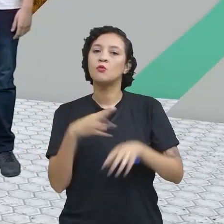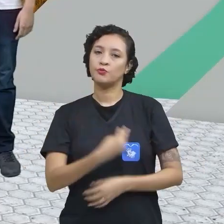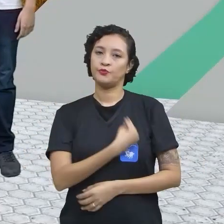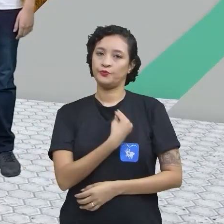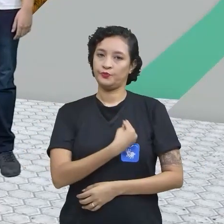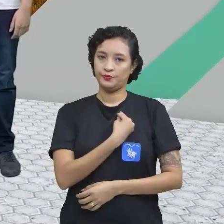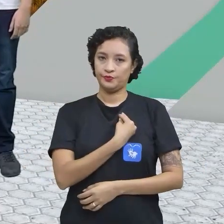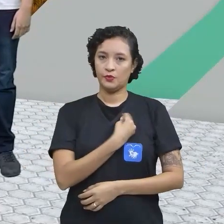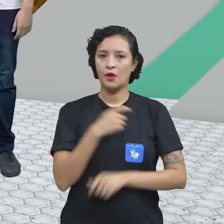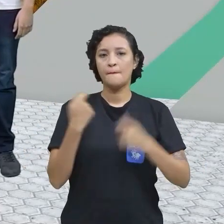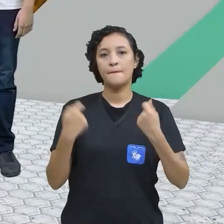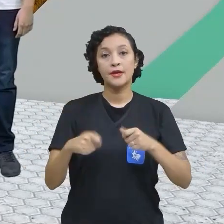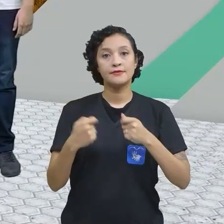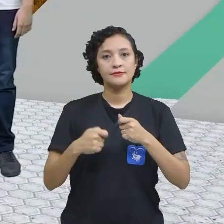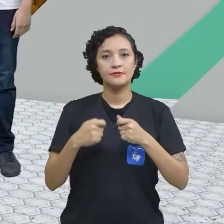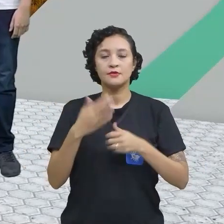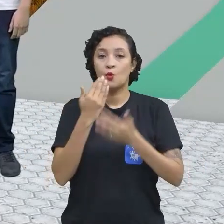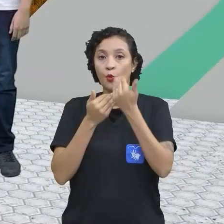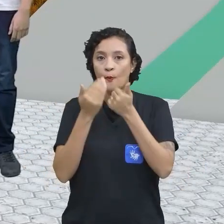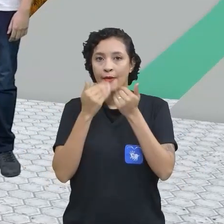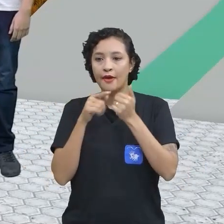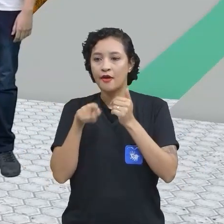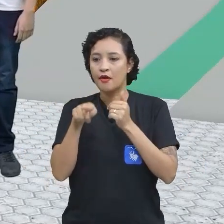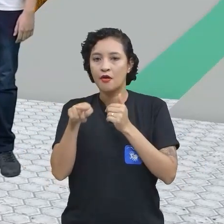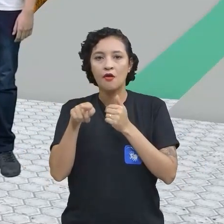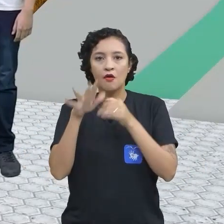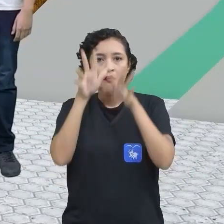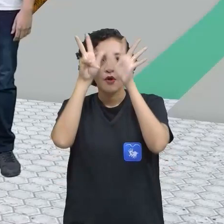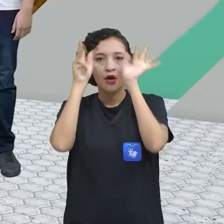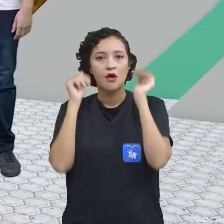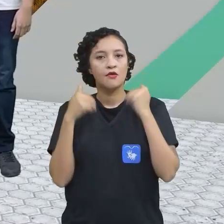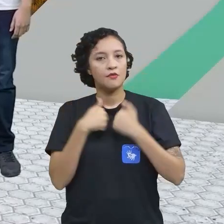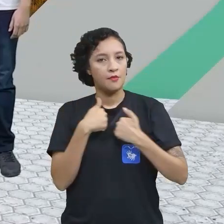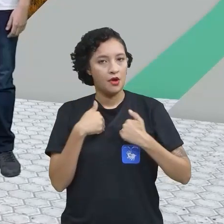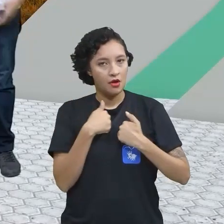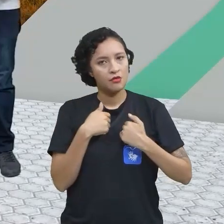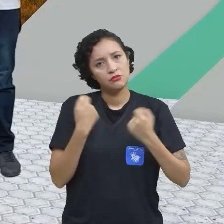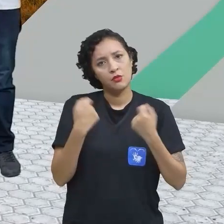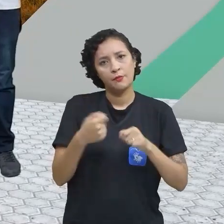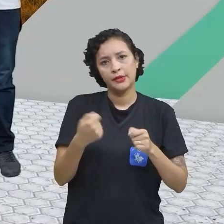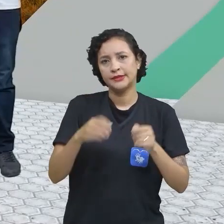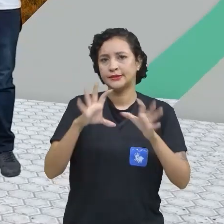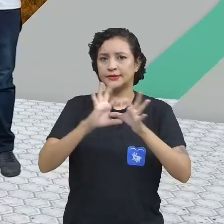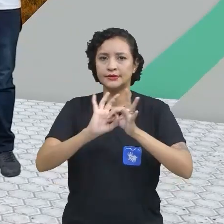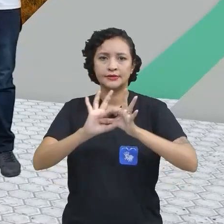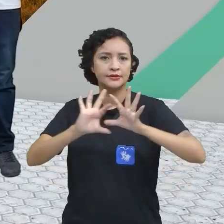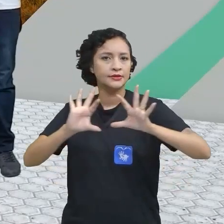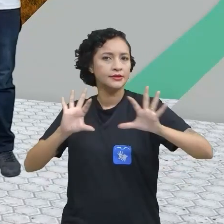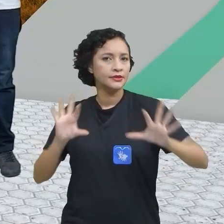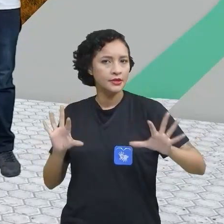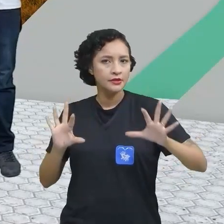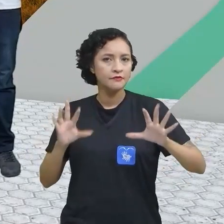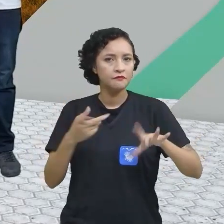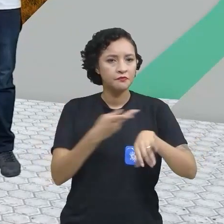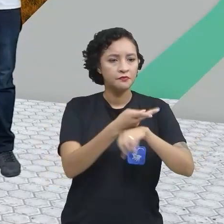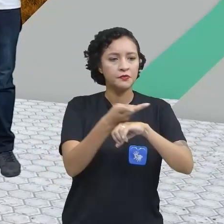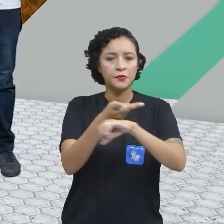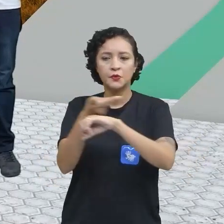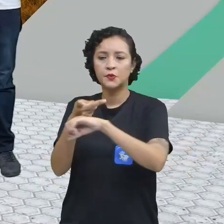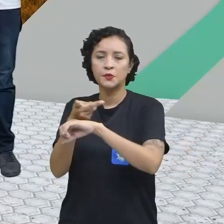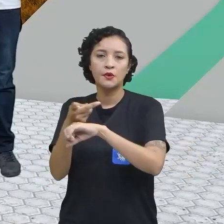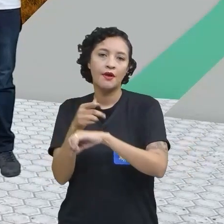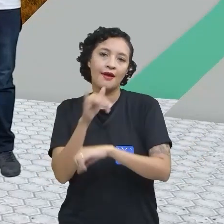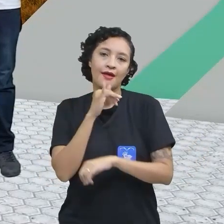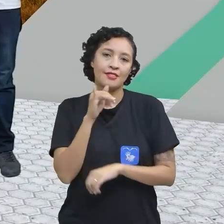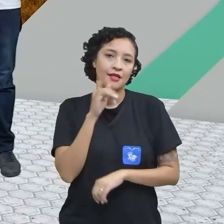se alimentar de outros animais. Então, para isso, ele precisa viver num ambiente onde existem outros animais que ele possa se alimentar. Ele não é encontrado, por exemplo,